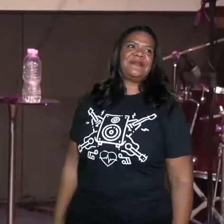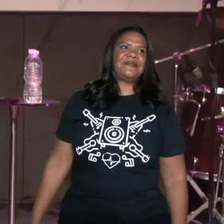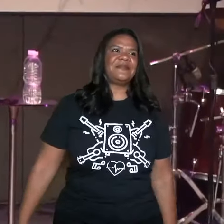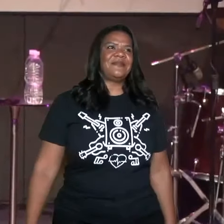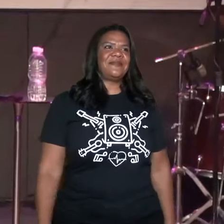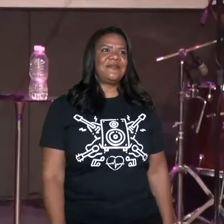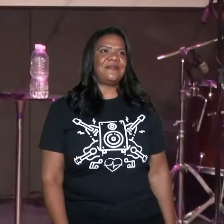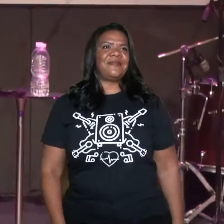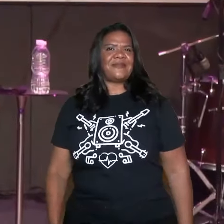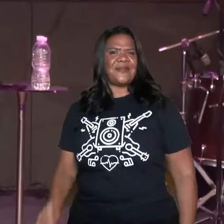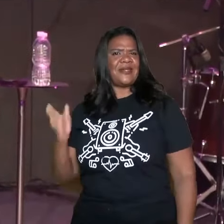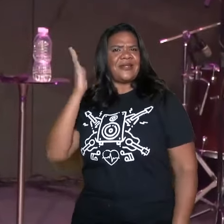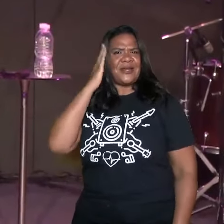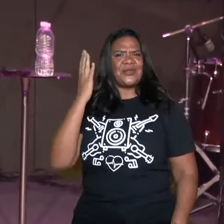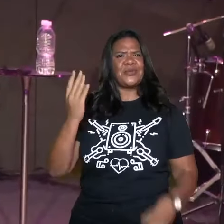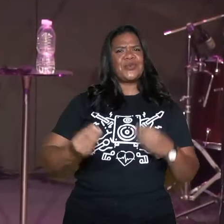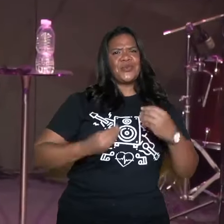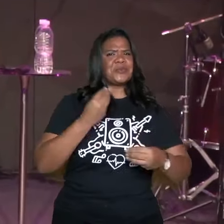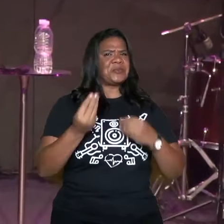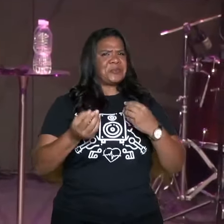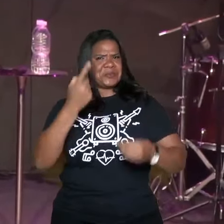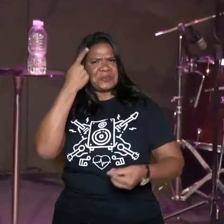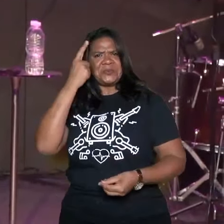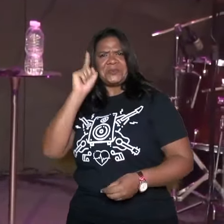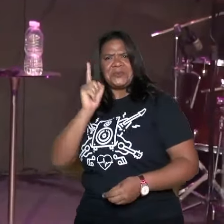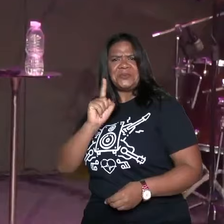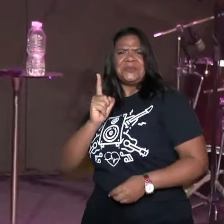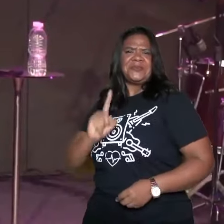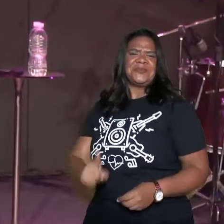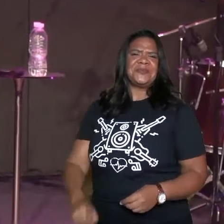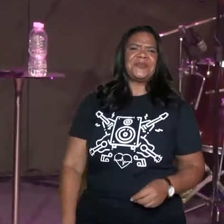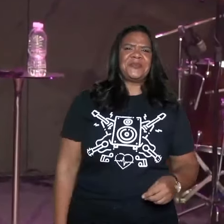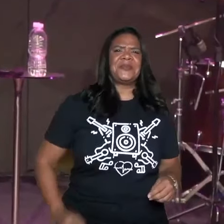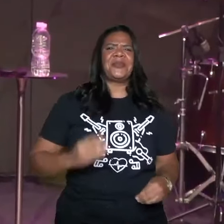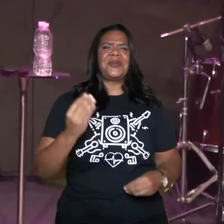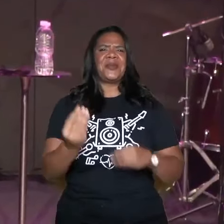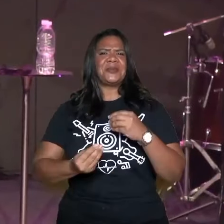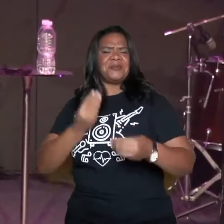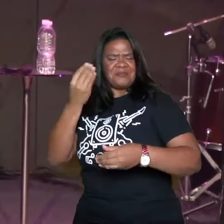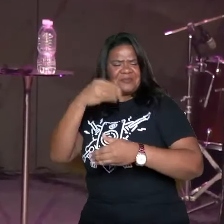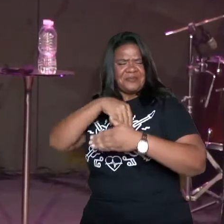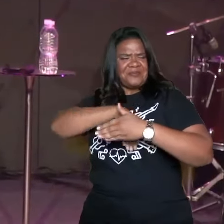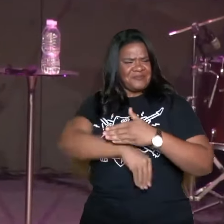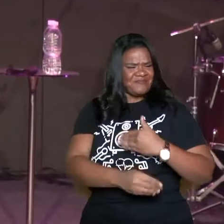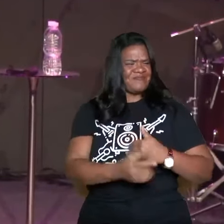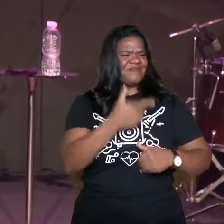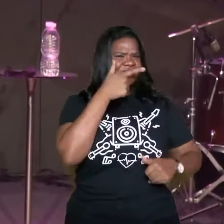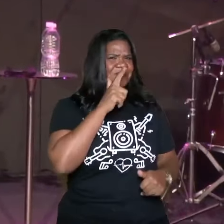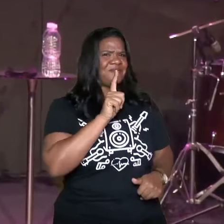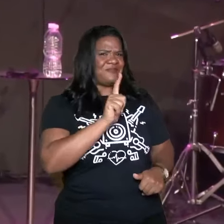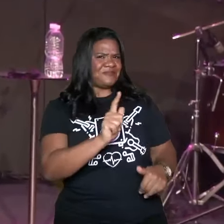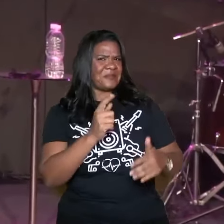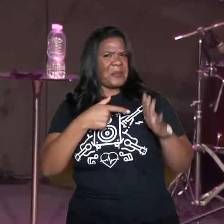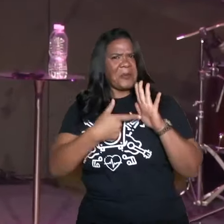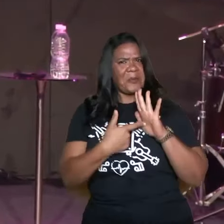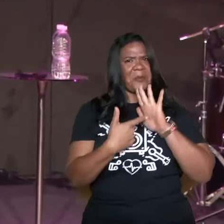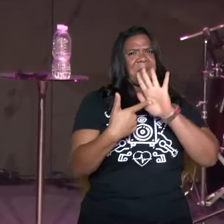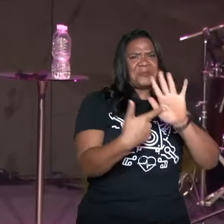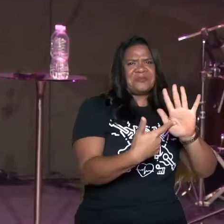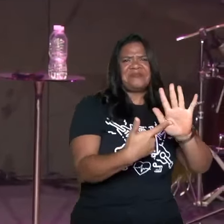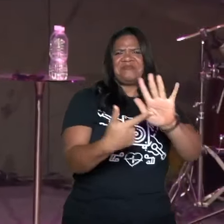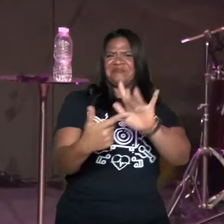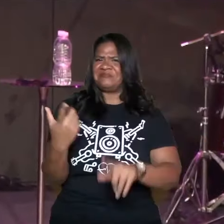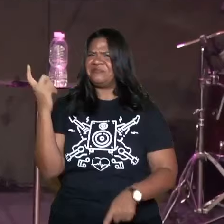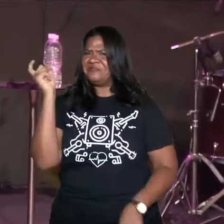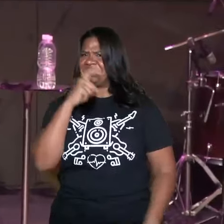Eu sei com as caras de quem não gosta de mim mais, mas por dentro gosta e por fora é tradição.